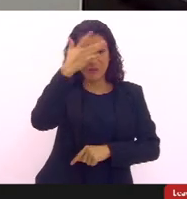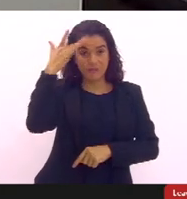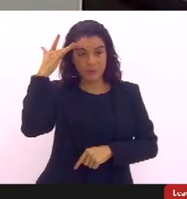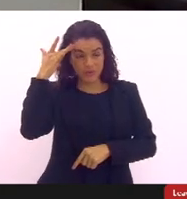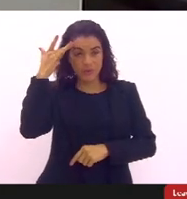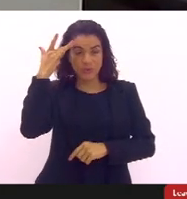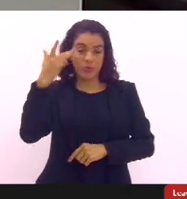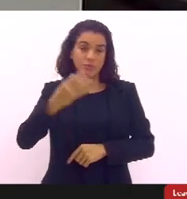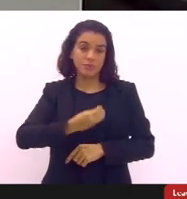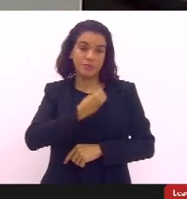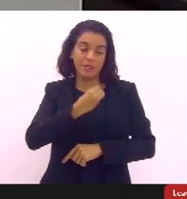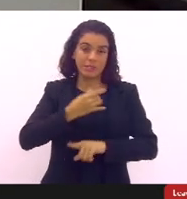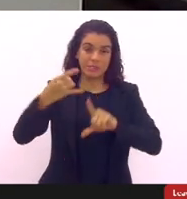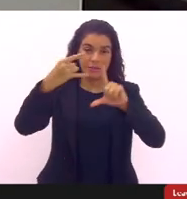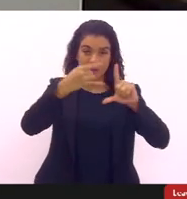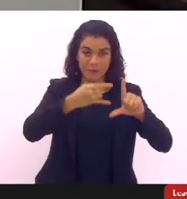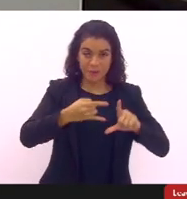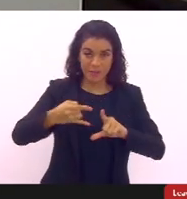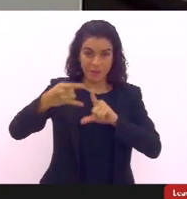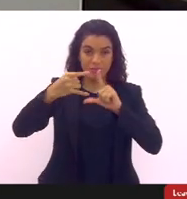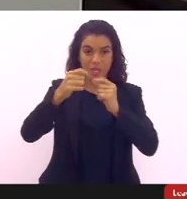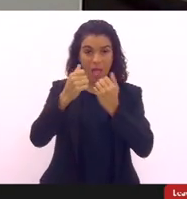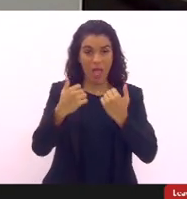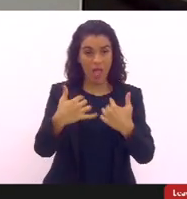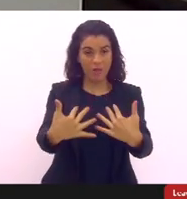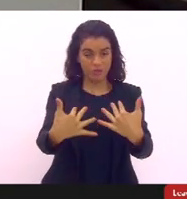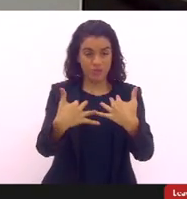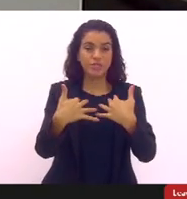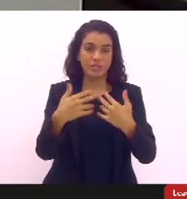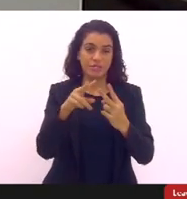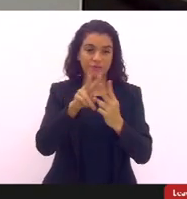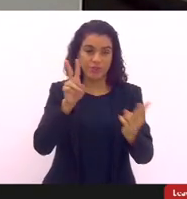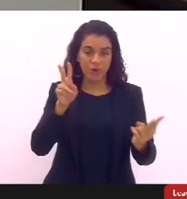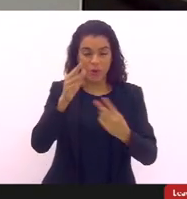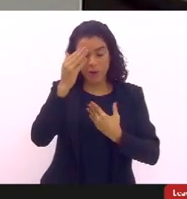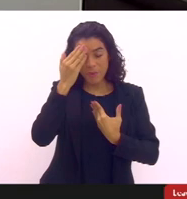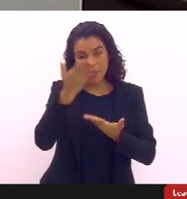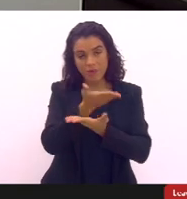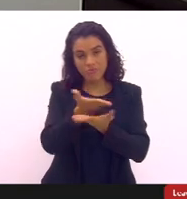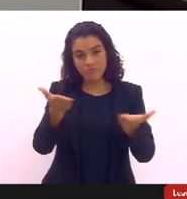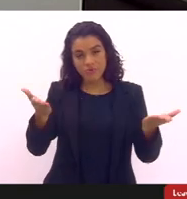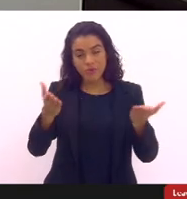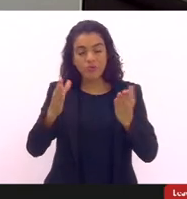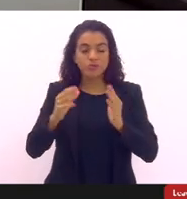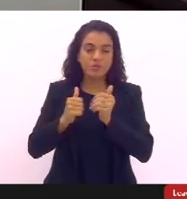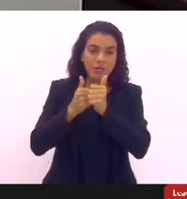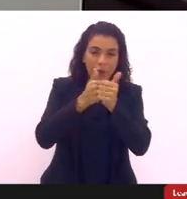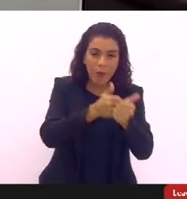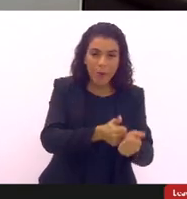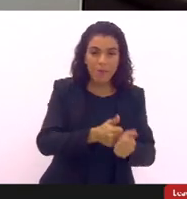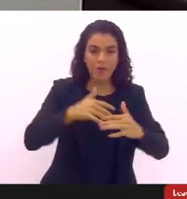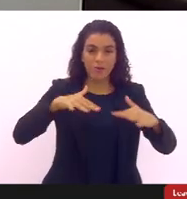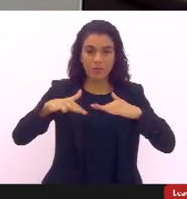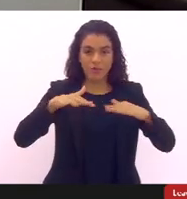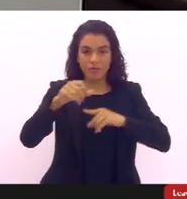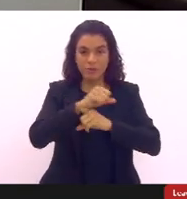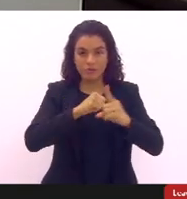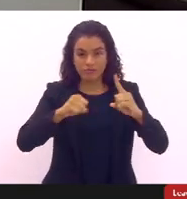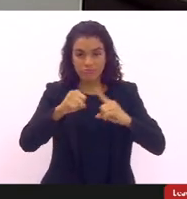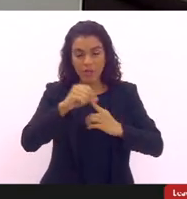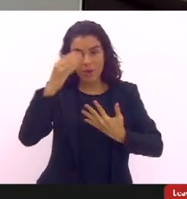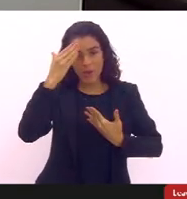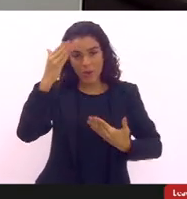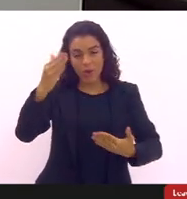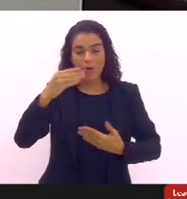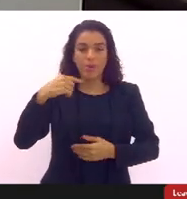pessoas que participaram dessa audiência. Obrigada a todos aqueles que nos acompanham aqui do Movimento Social.